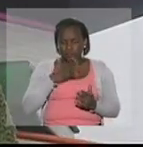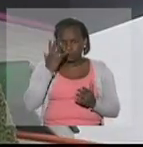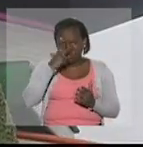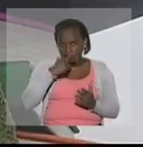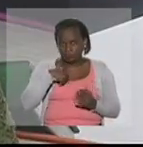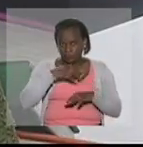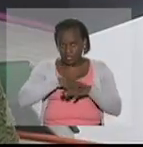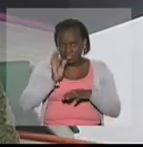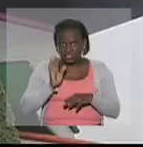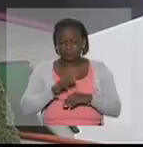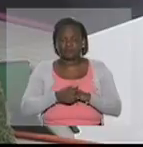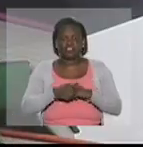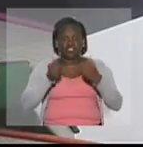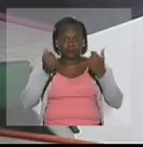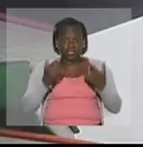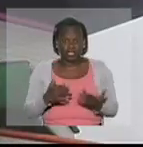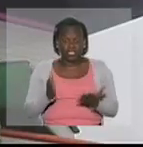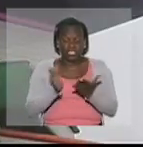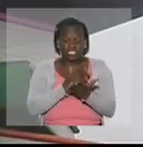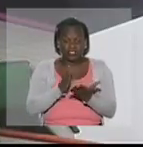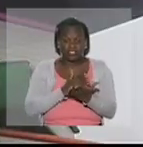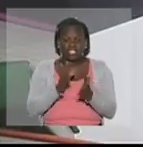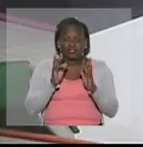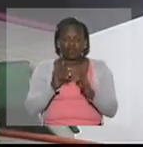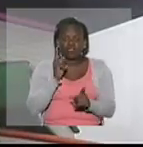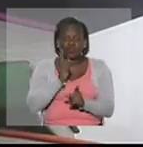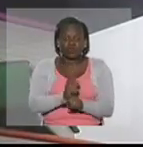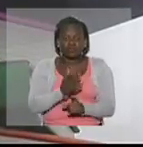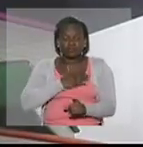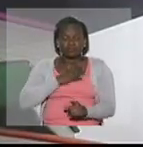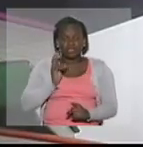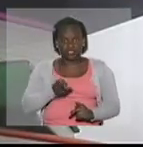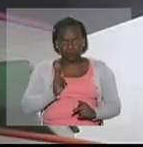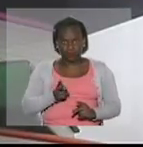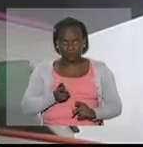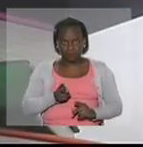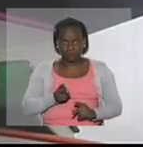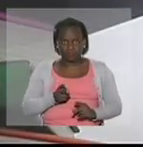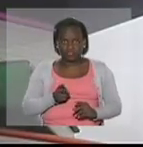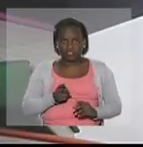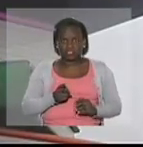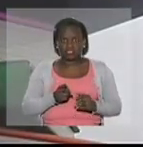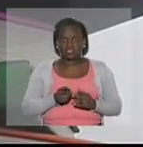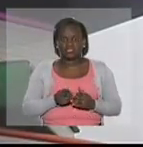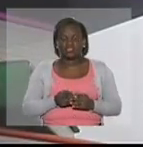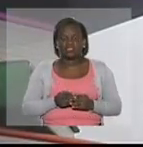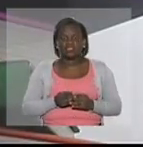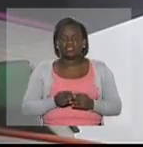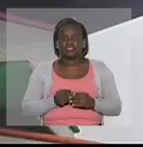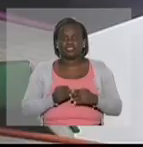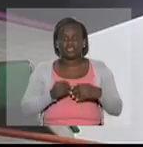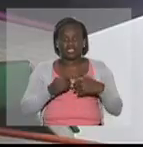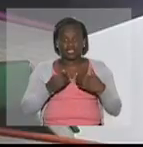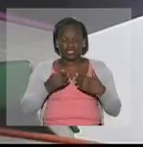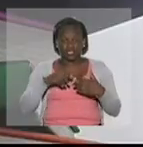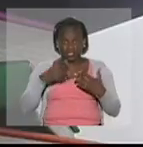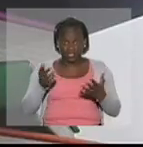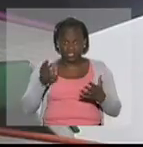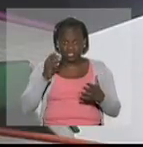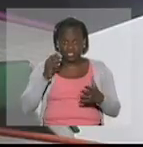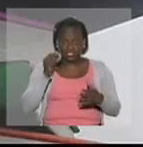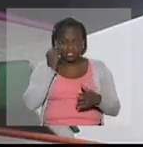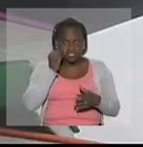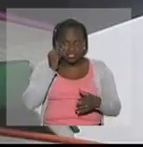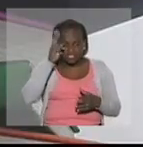acho muito bonita ela diz que o livro é um encontro comigo é o encontro dela com ela mesma a gente